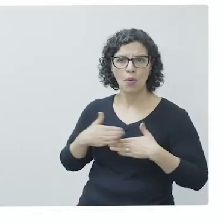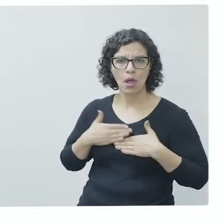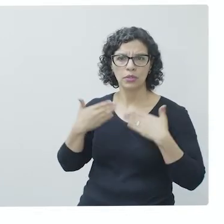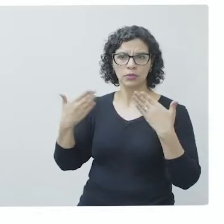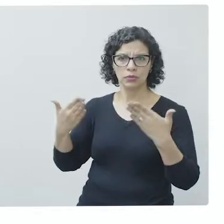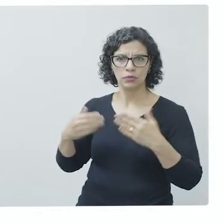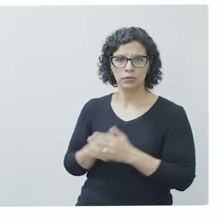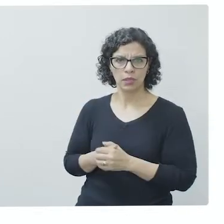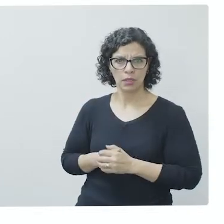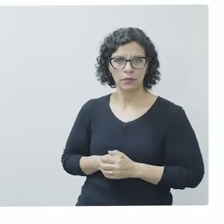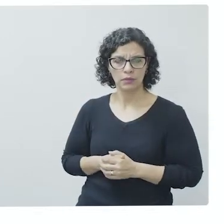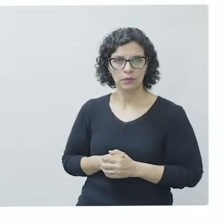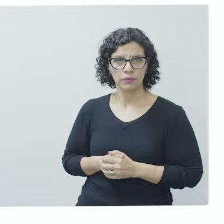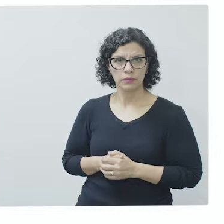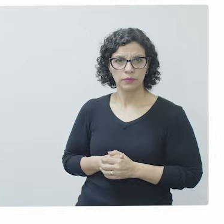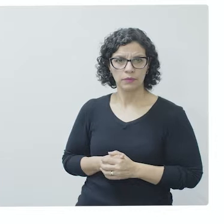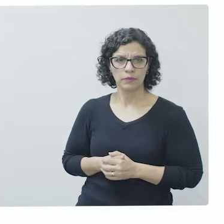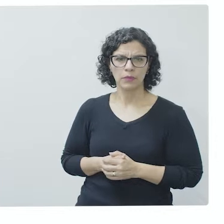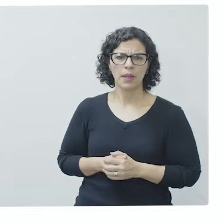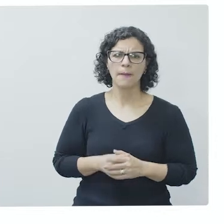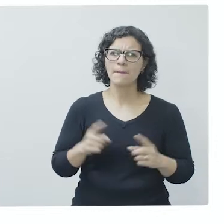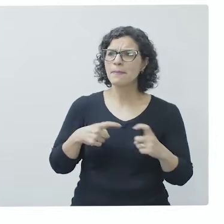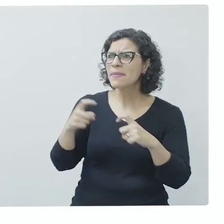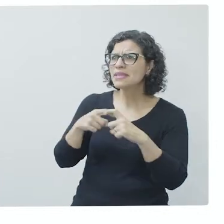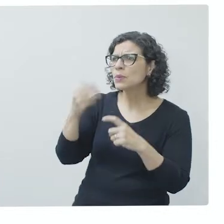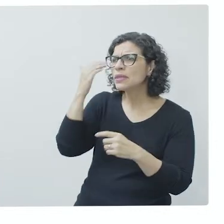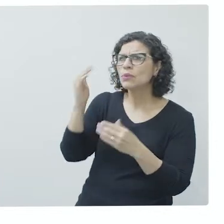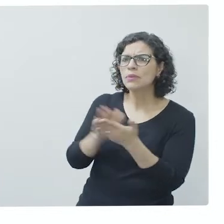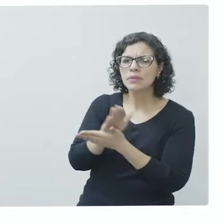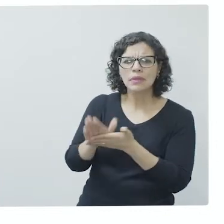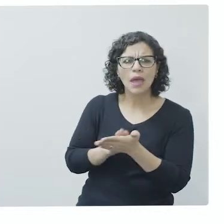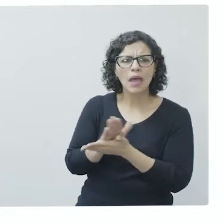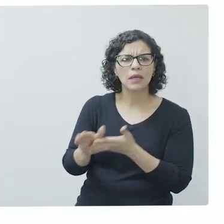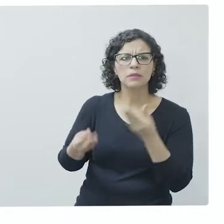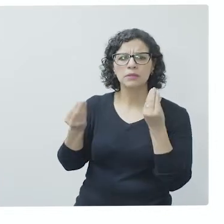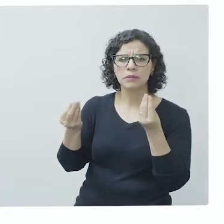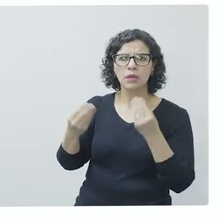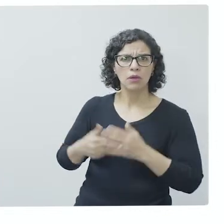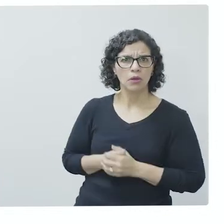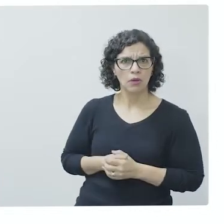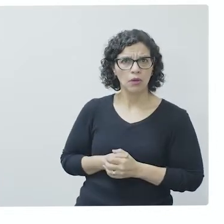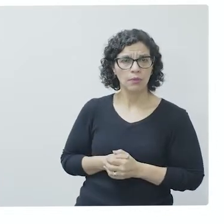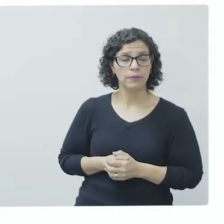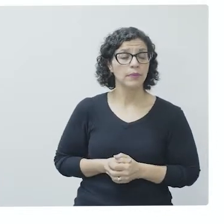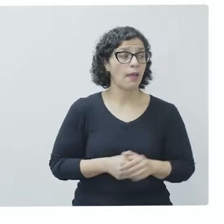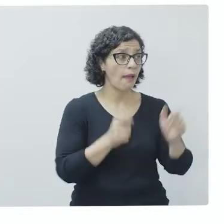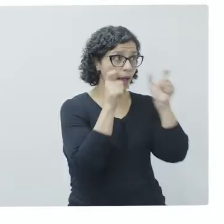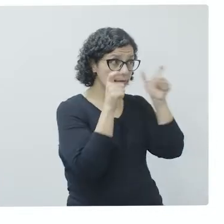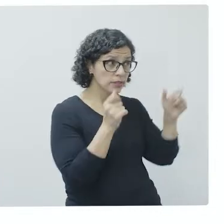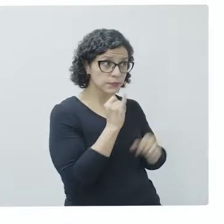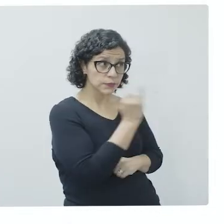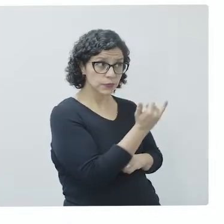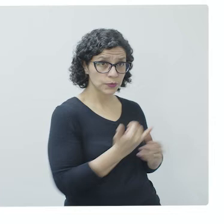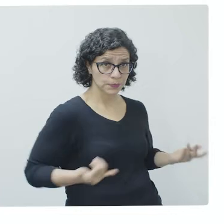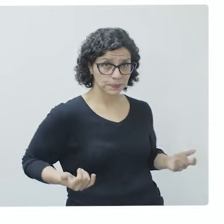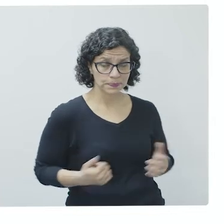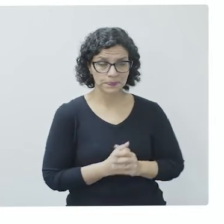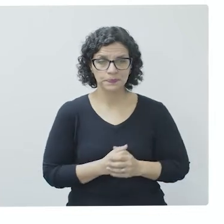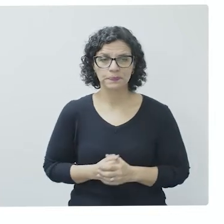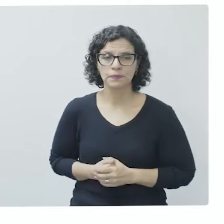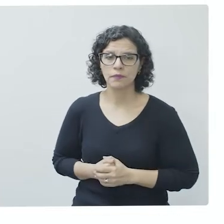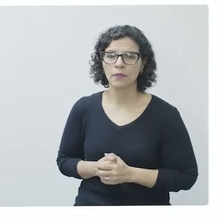Perguntou o sujeito, espantado. Mas eu de medicina não entendo nada. Preste atenção, disse